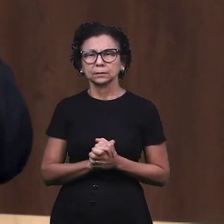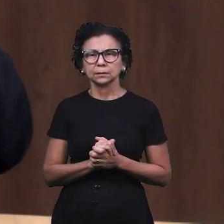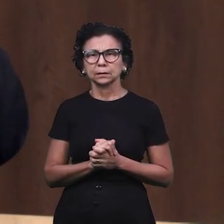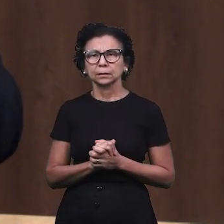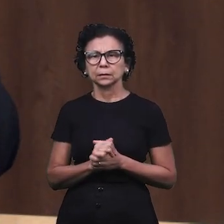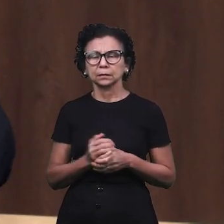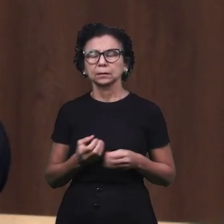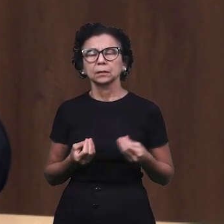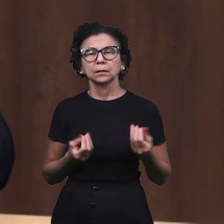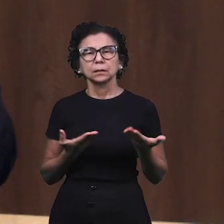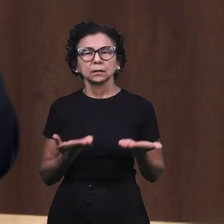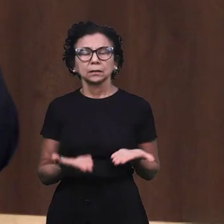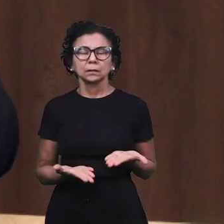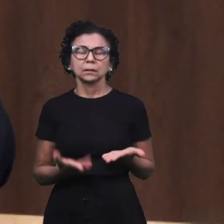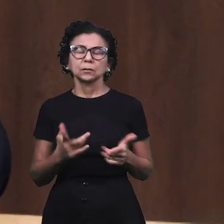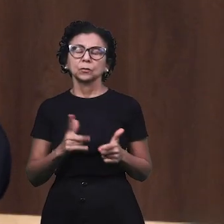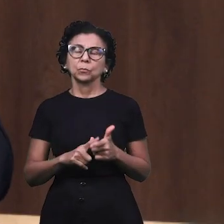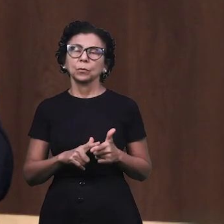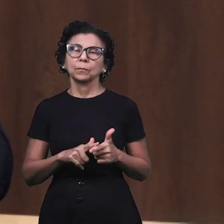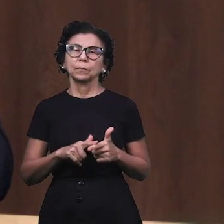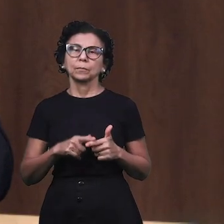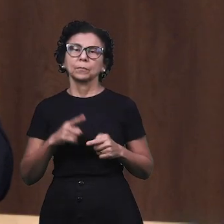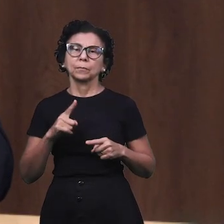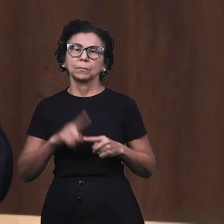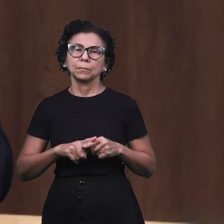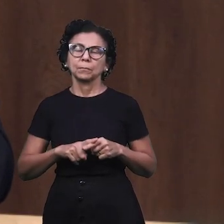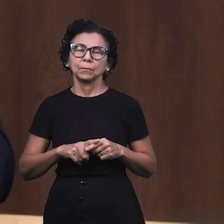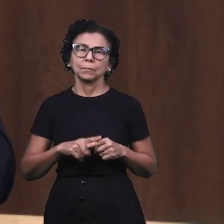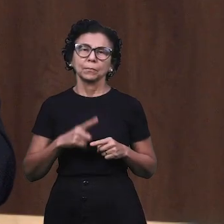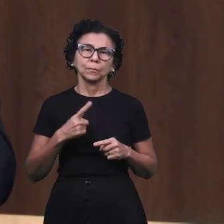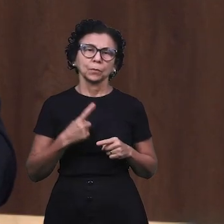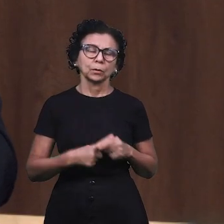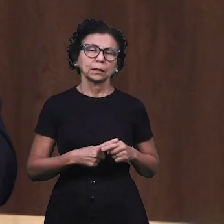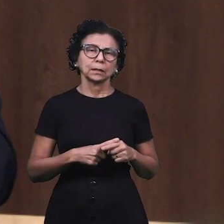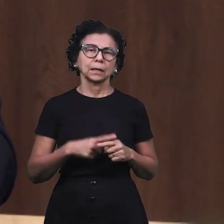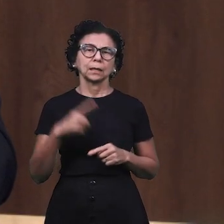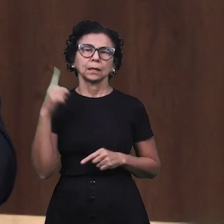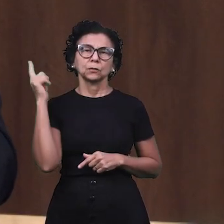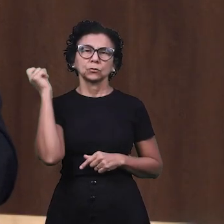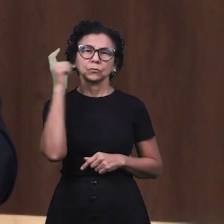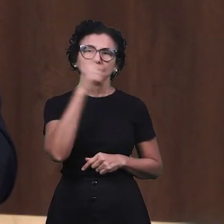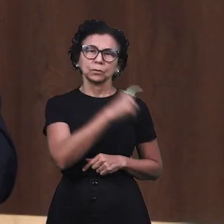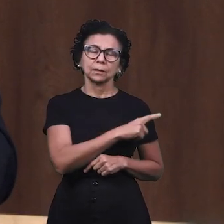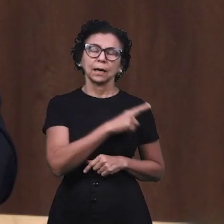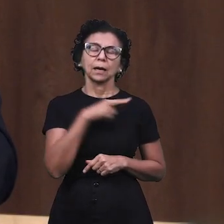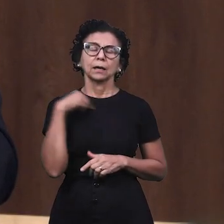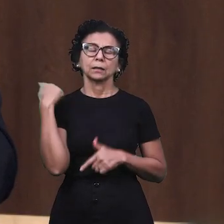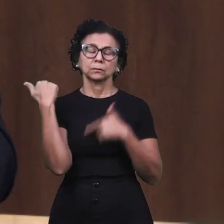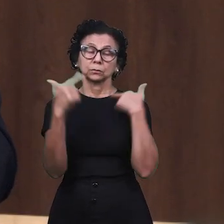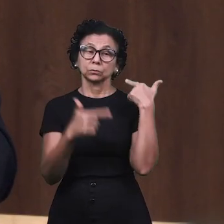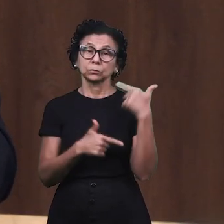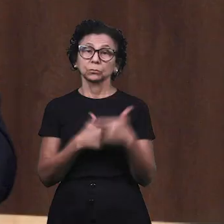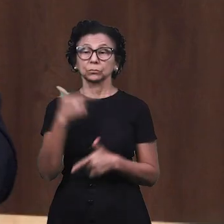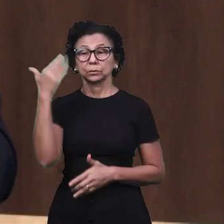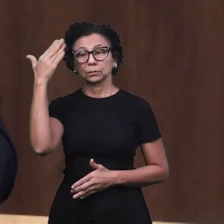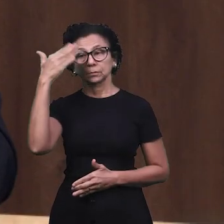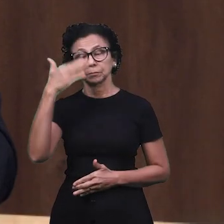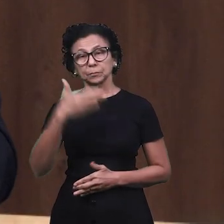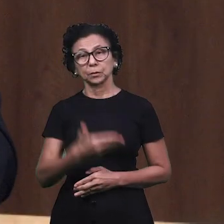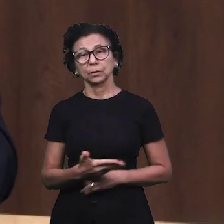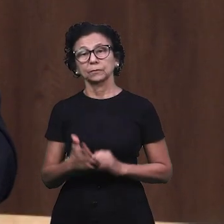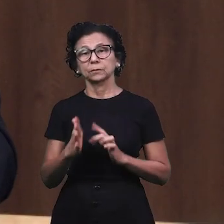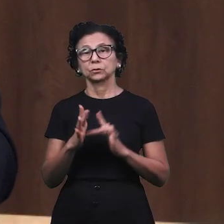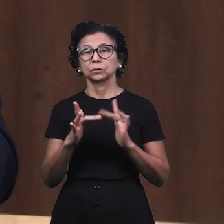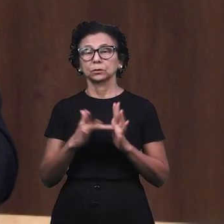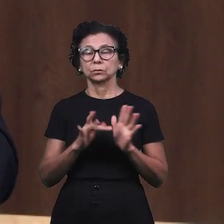É o calor das lutas, das provas, dos dias trabalhosos nós estamos vivendo. Momento em que Jesus tem